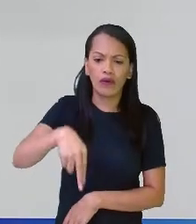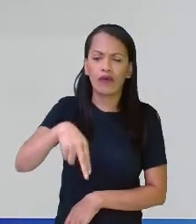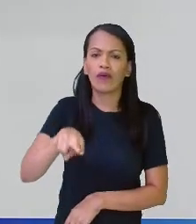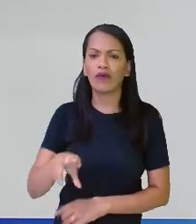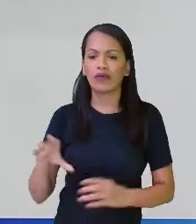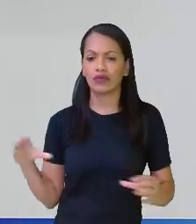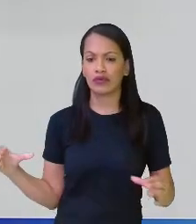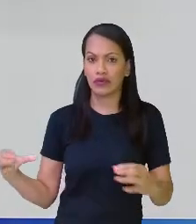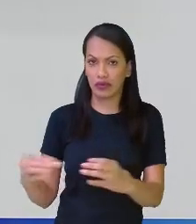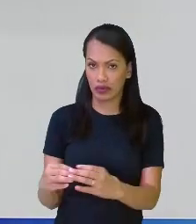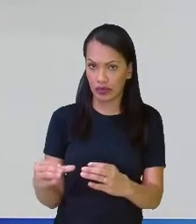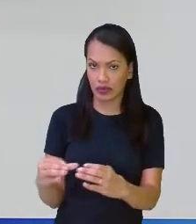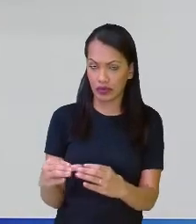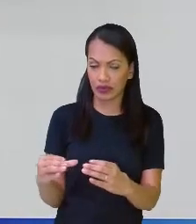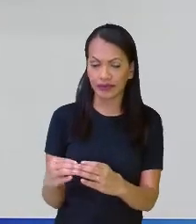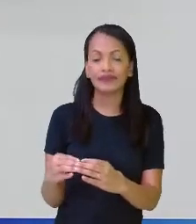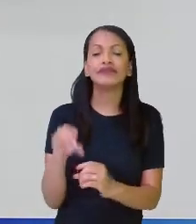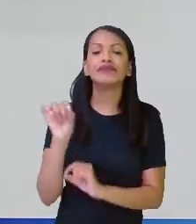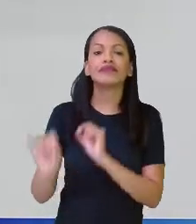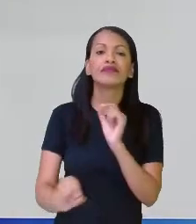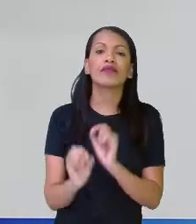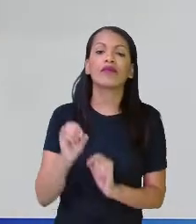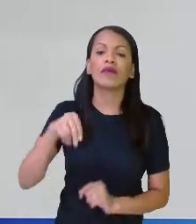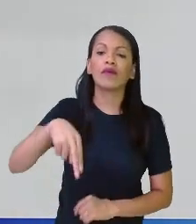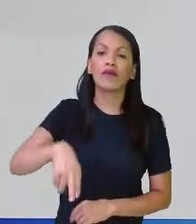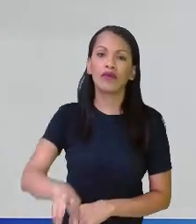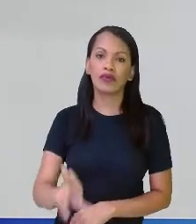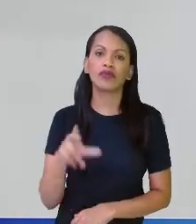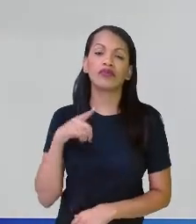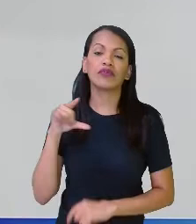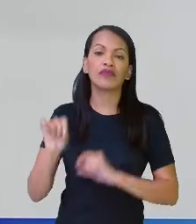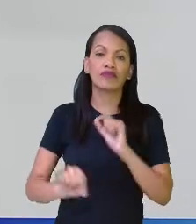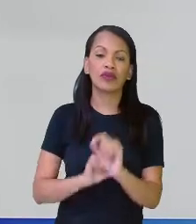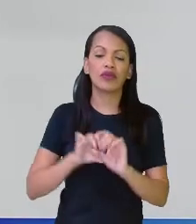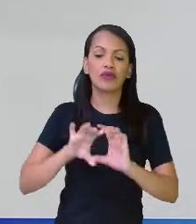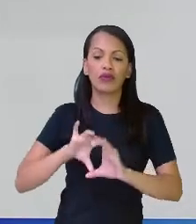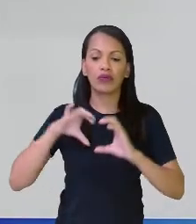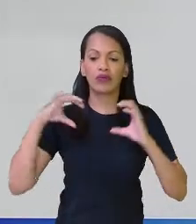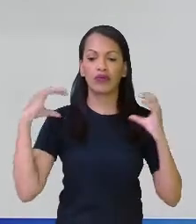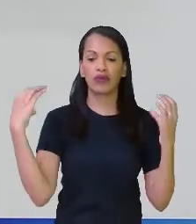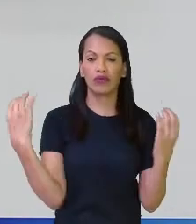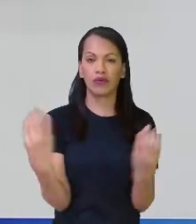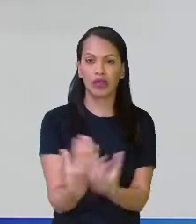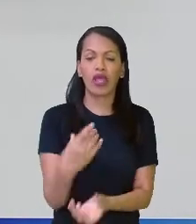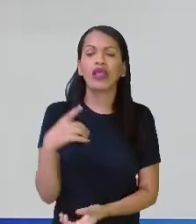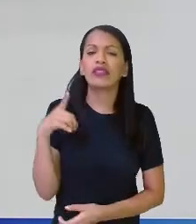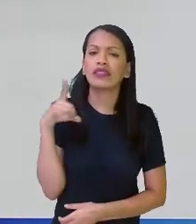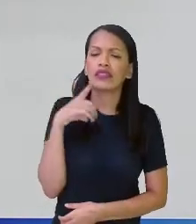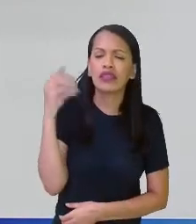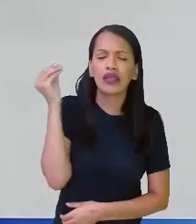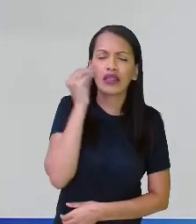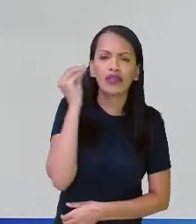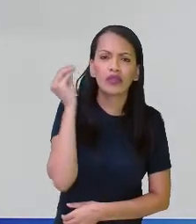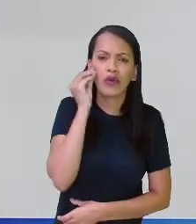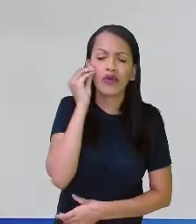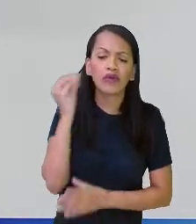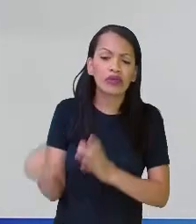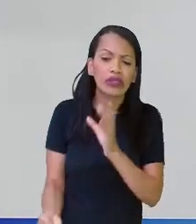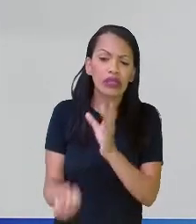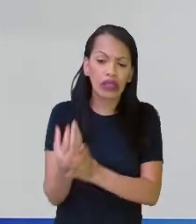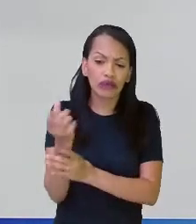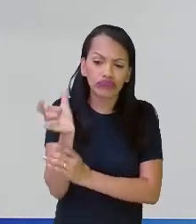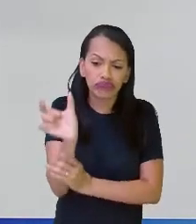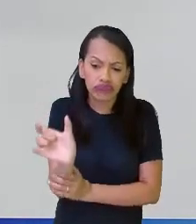das Nações Unidas, que eles fizeram uma grande convenção e tentaram criar uma nomenclatura correta para